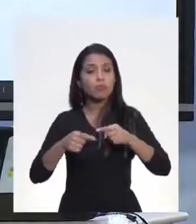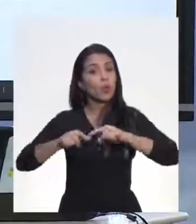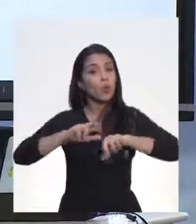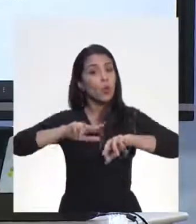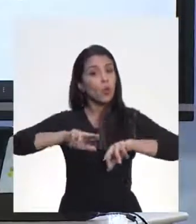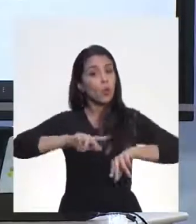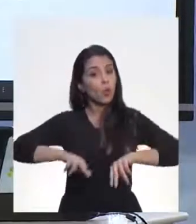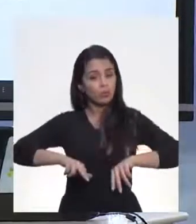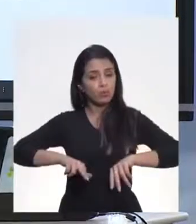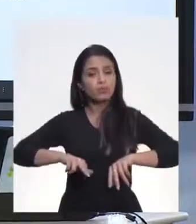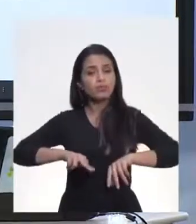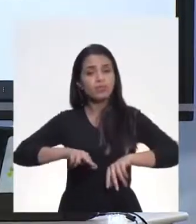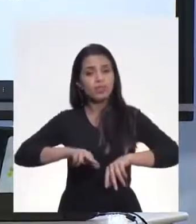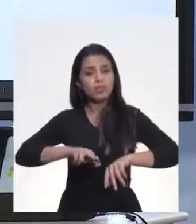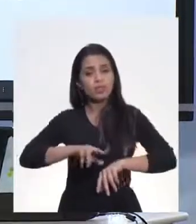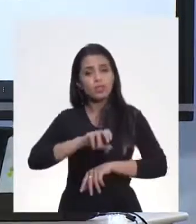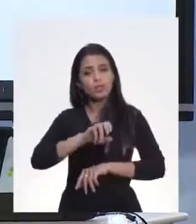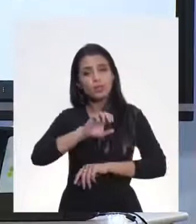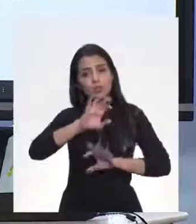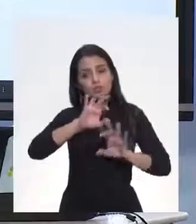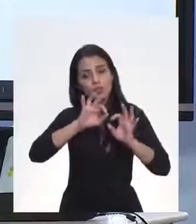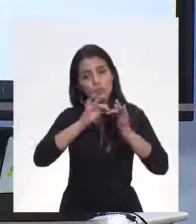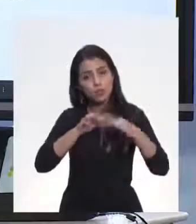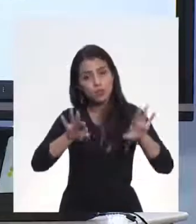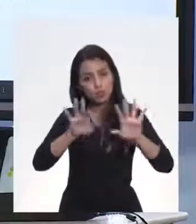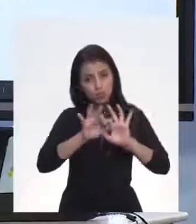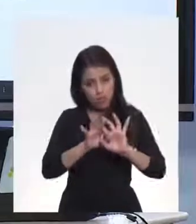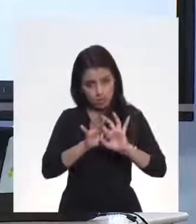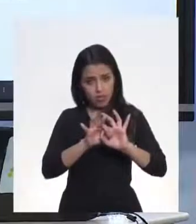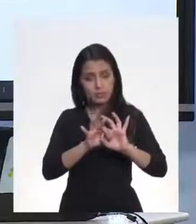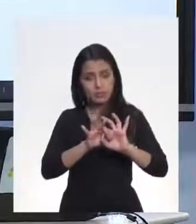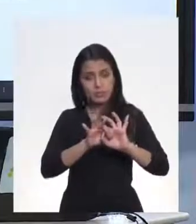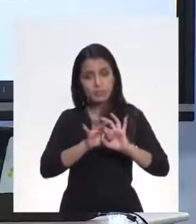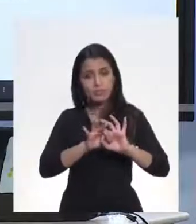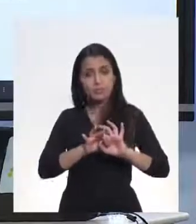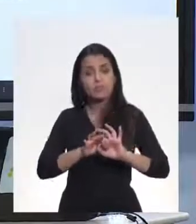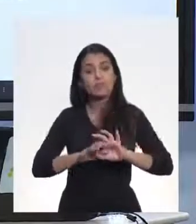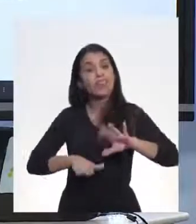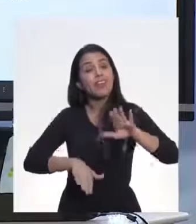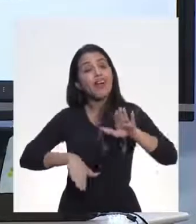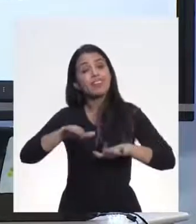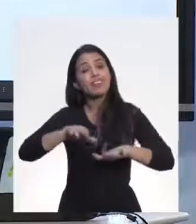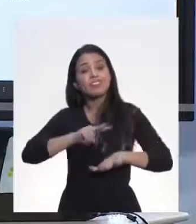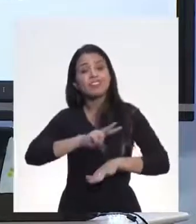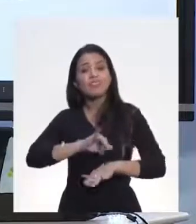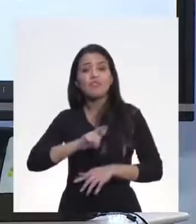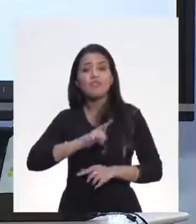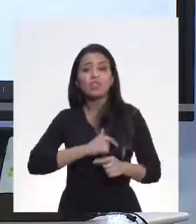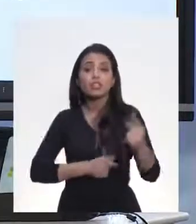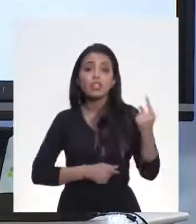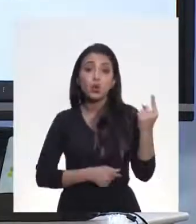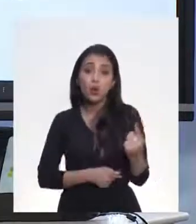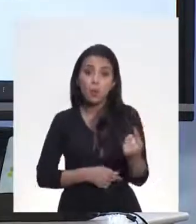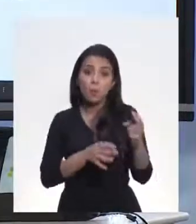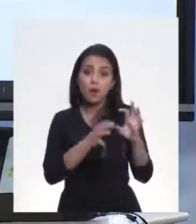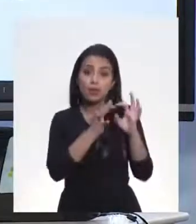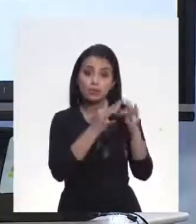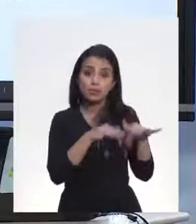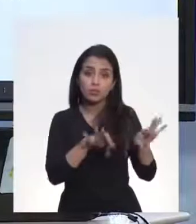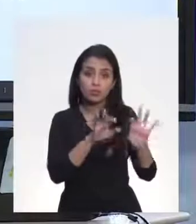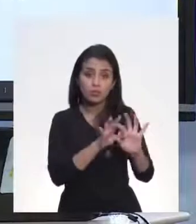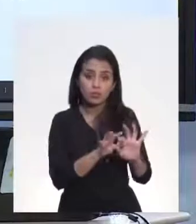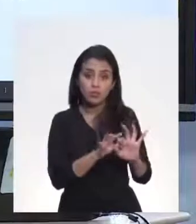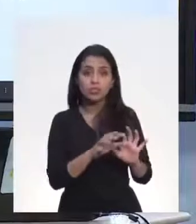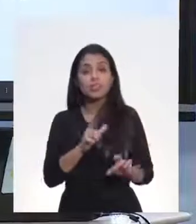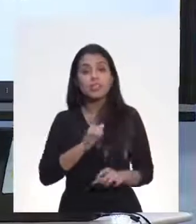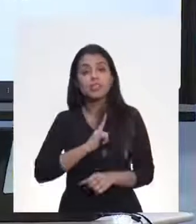outras subordinadas. E, às vezes, você vai ter uma subordinada depois fazendo o papel de principal